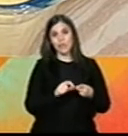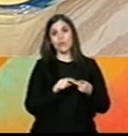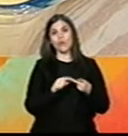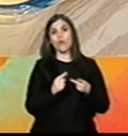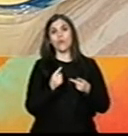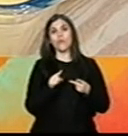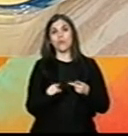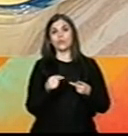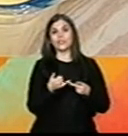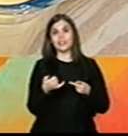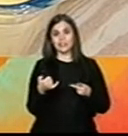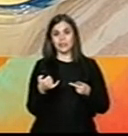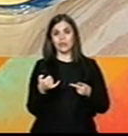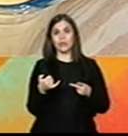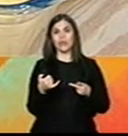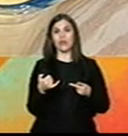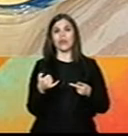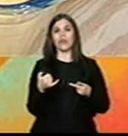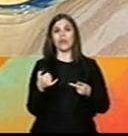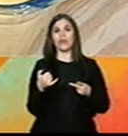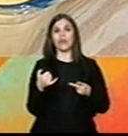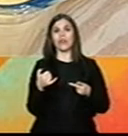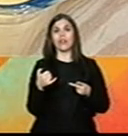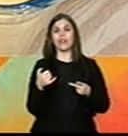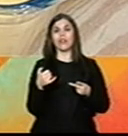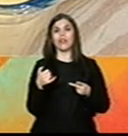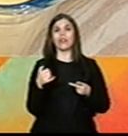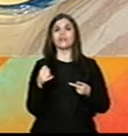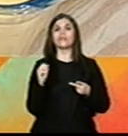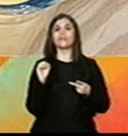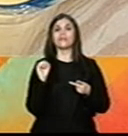1,25 de água, é 1 litro. E 250 gramas? Claro.